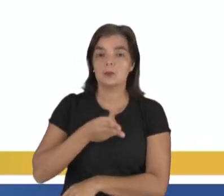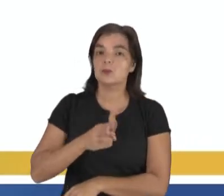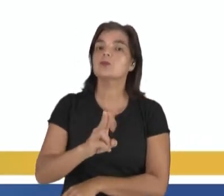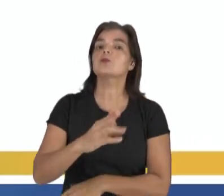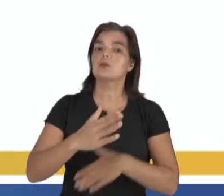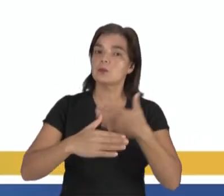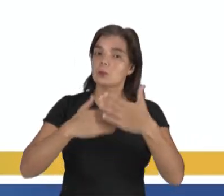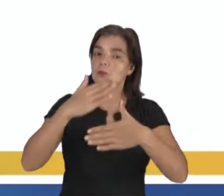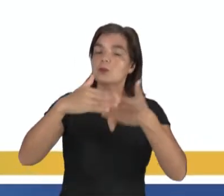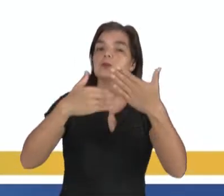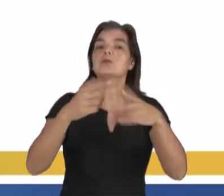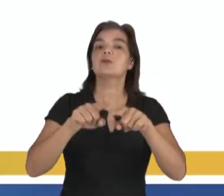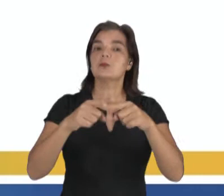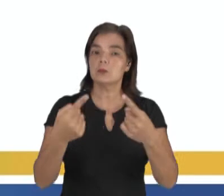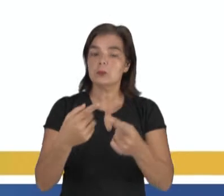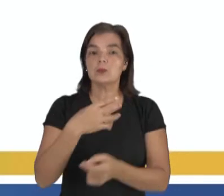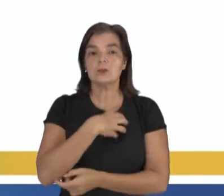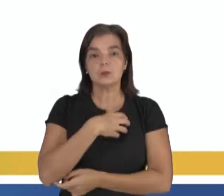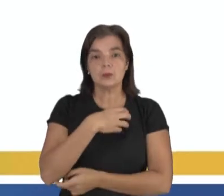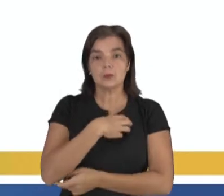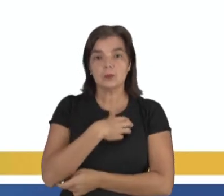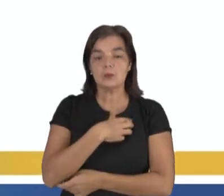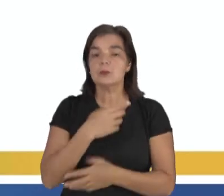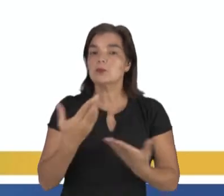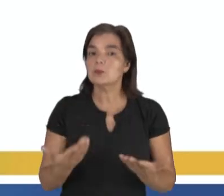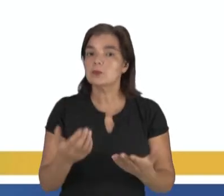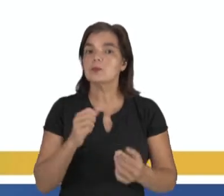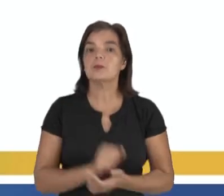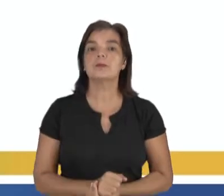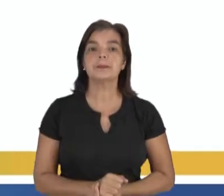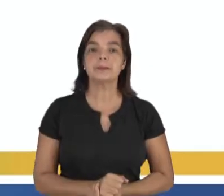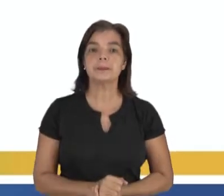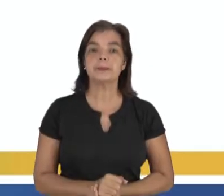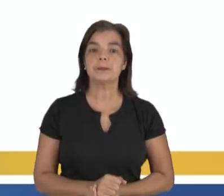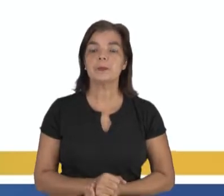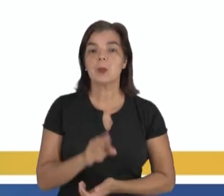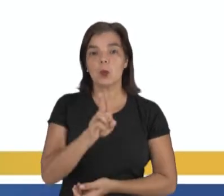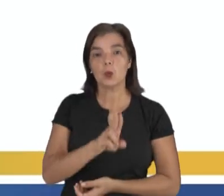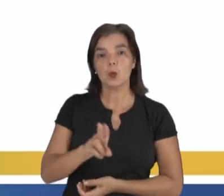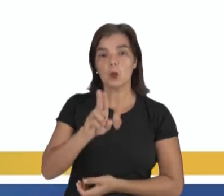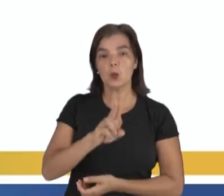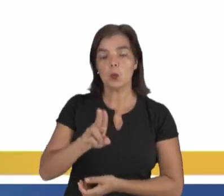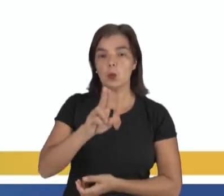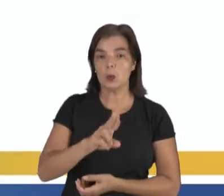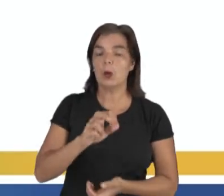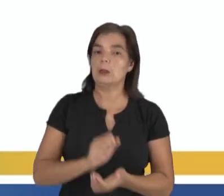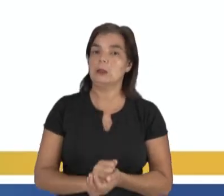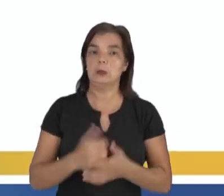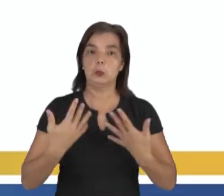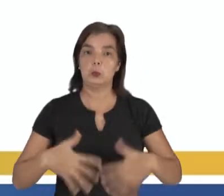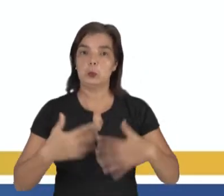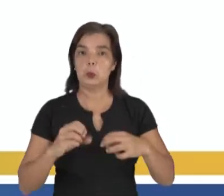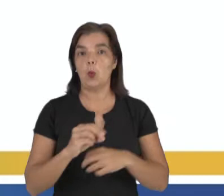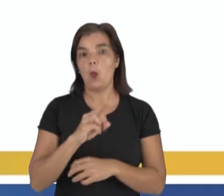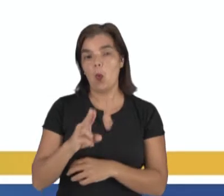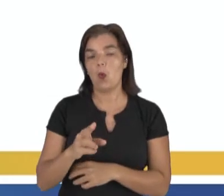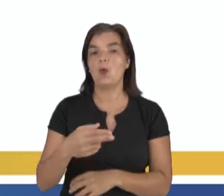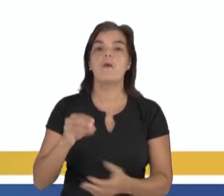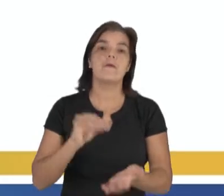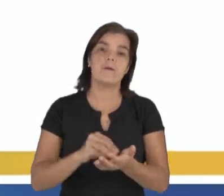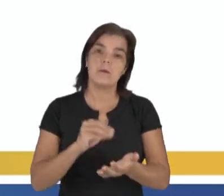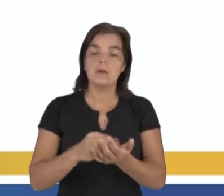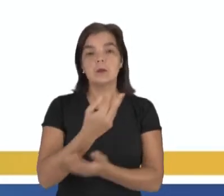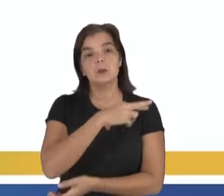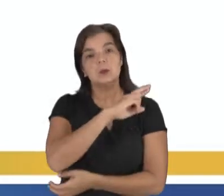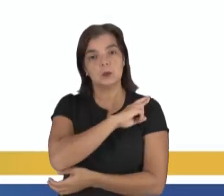o desenvolvimento, mas de uma forma que não venha utilizar de maneira exagerada ou de maneira